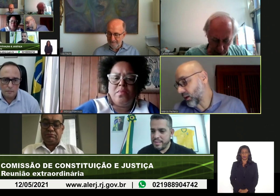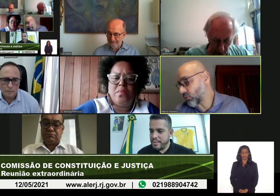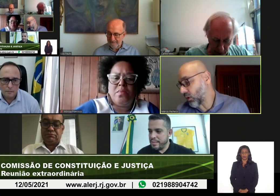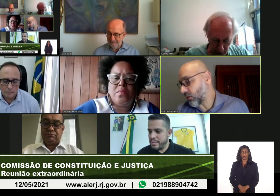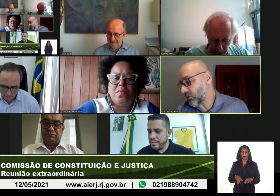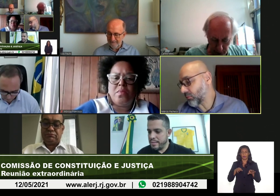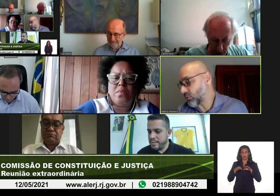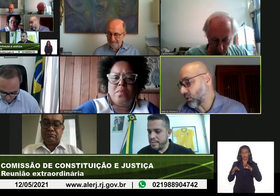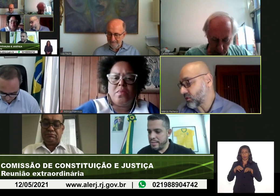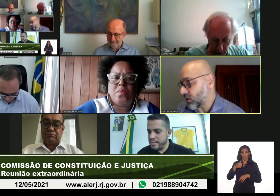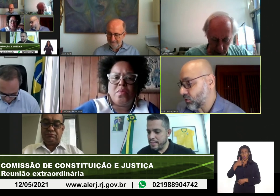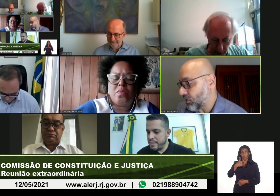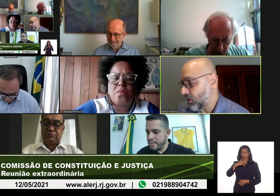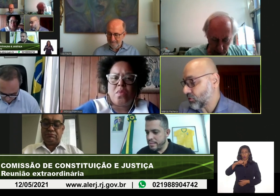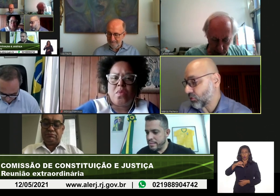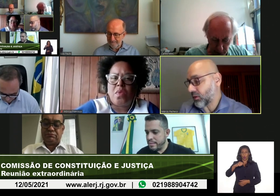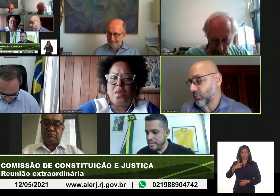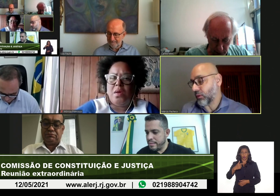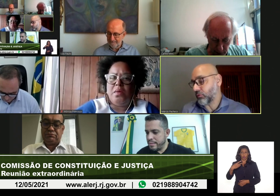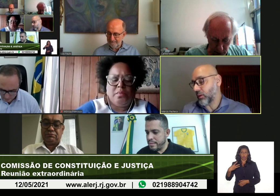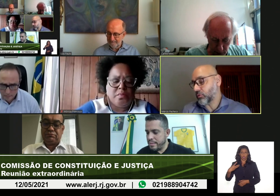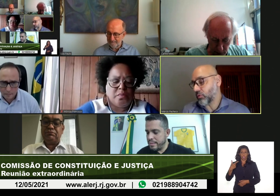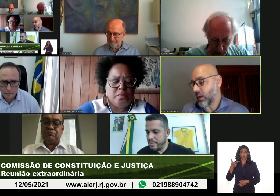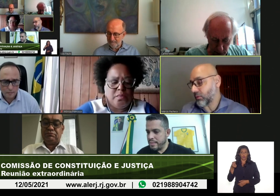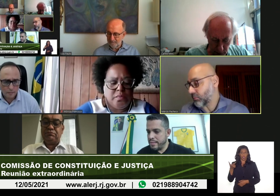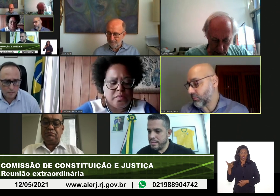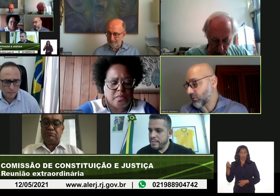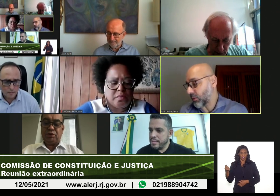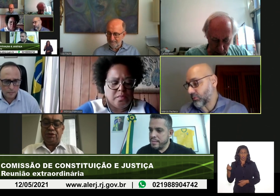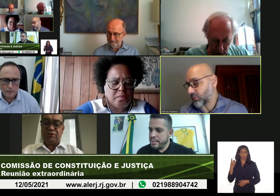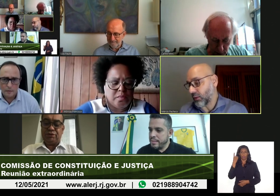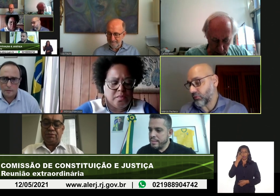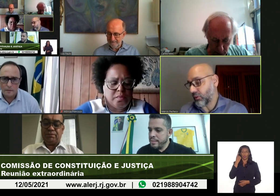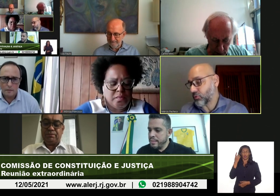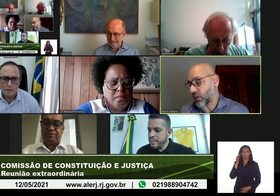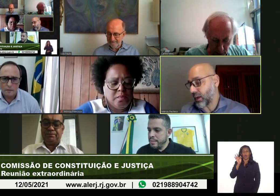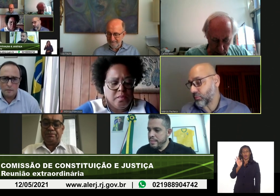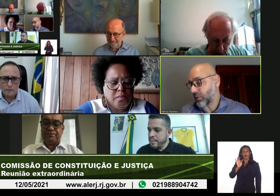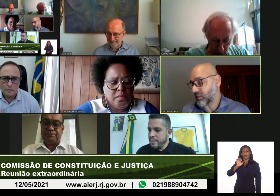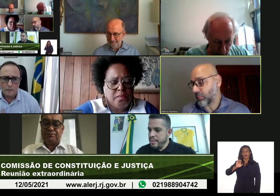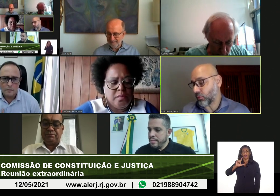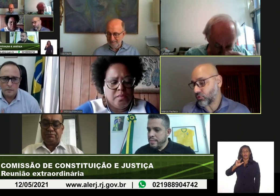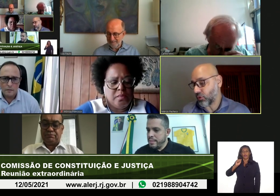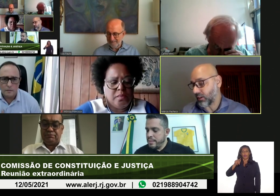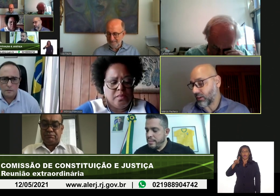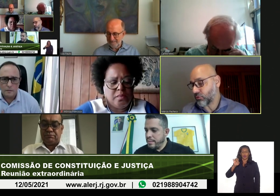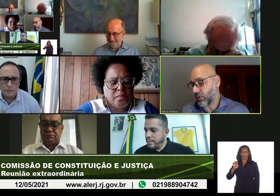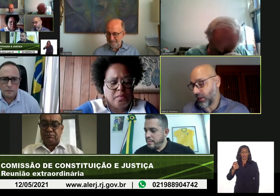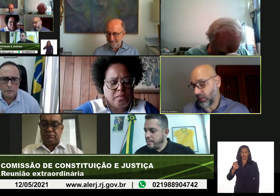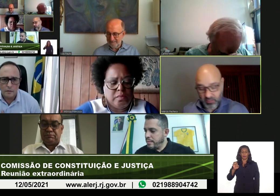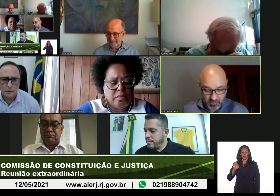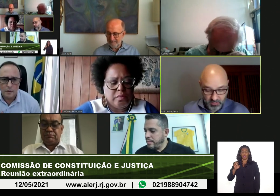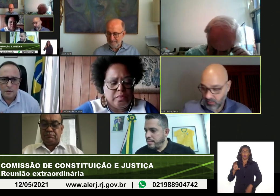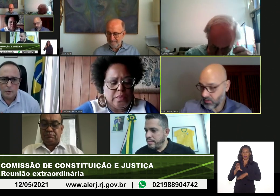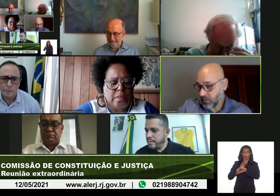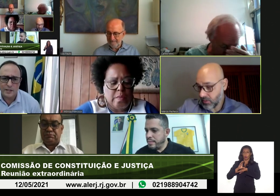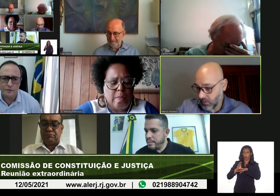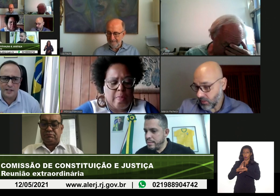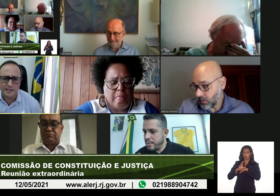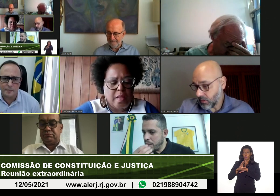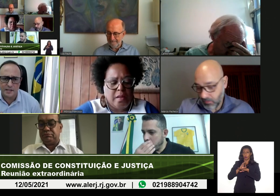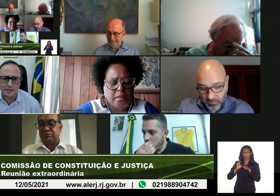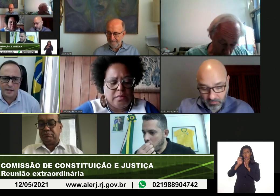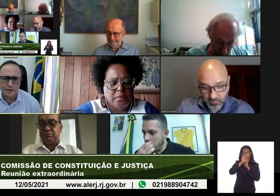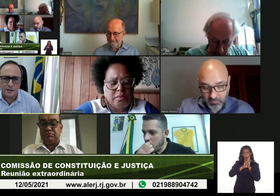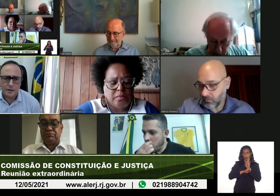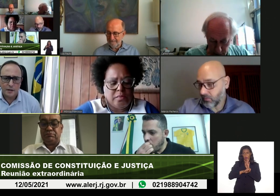Projeto de lei 1923-2020, autoria do deputado Felipe Soares, parecer pela constitucionalidade com emenda. Eu peço